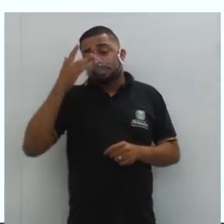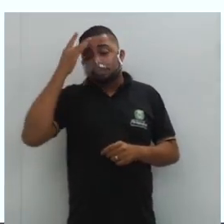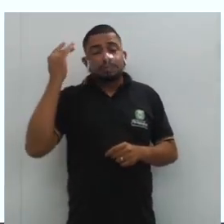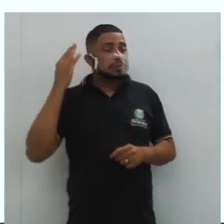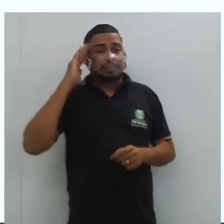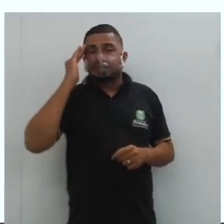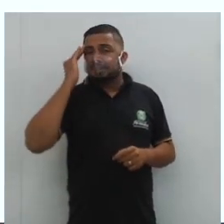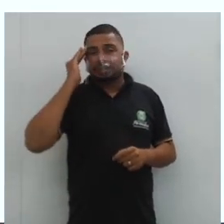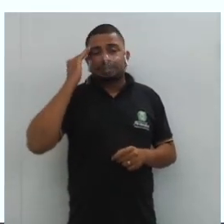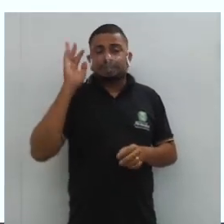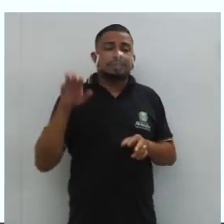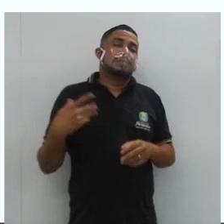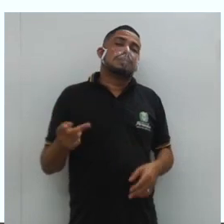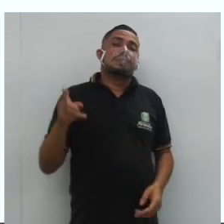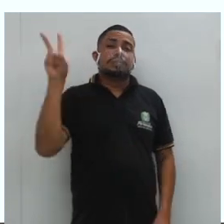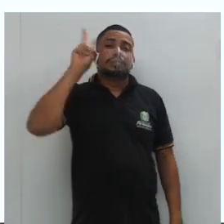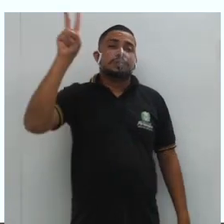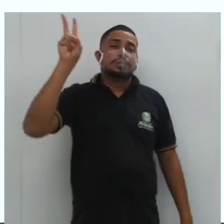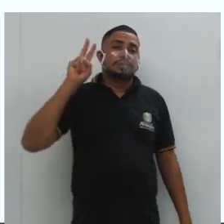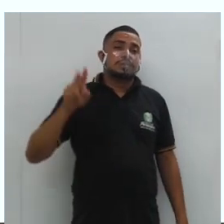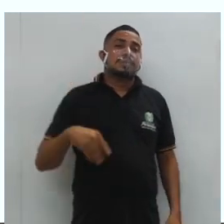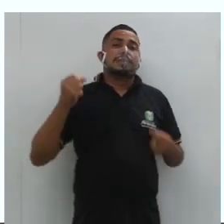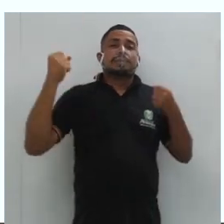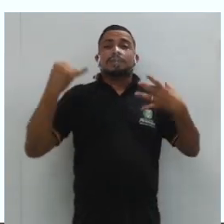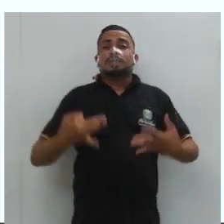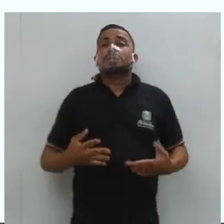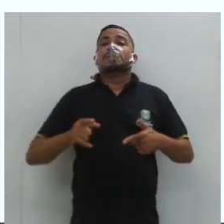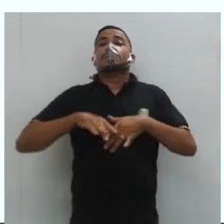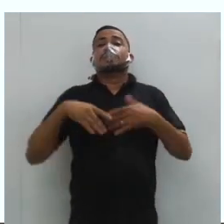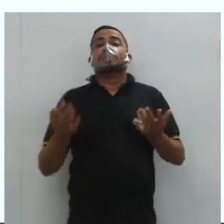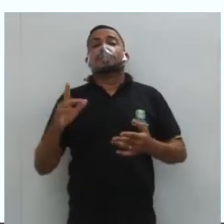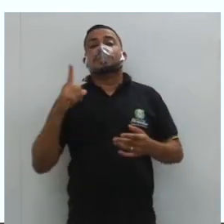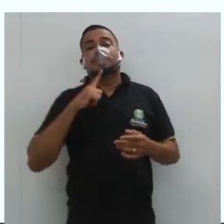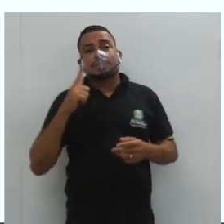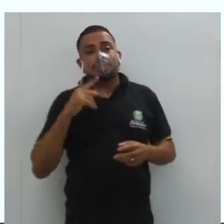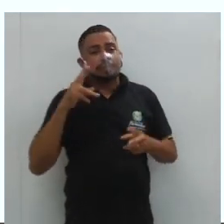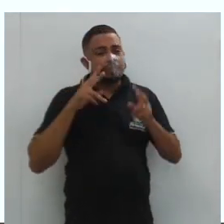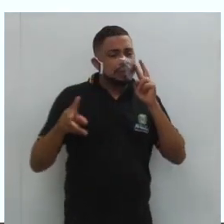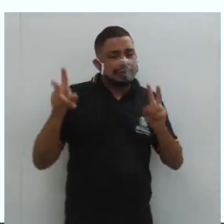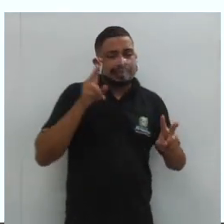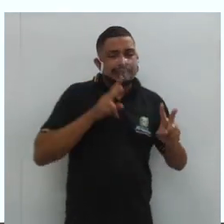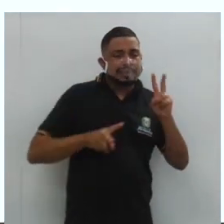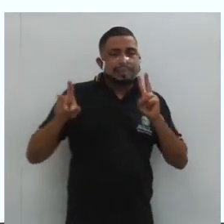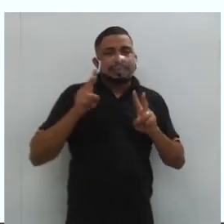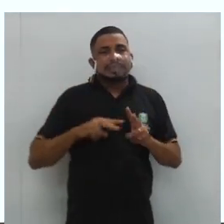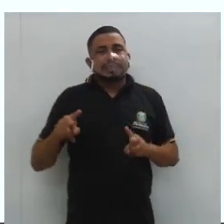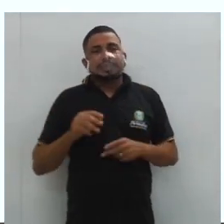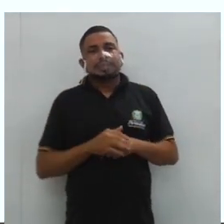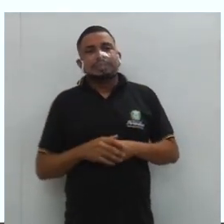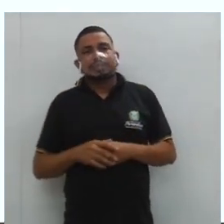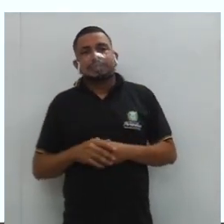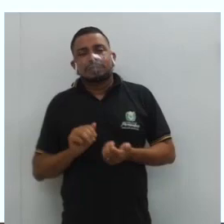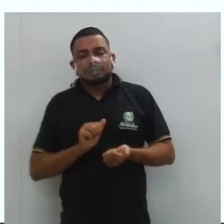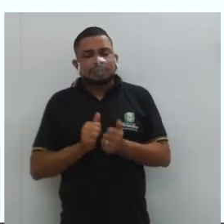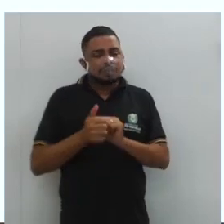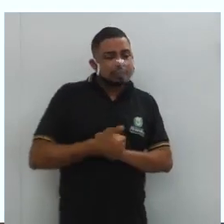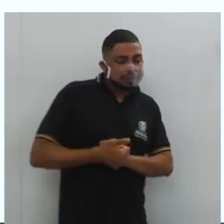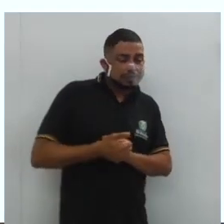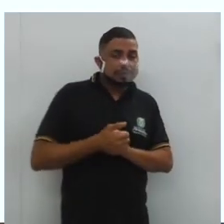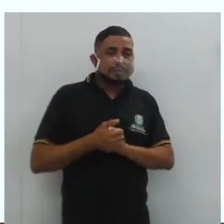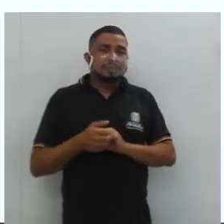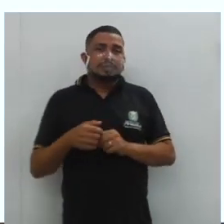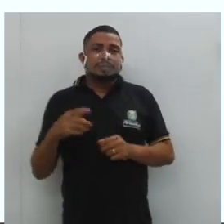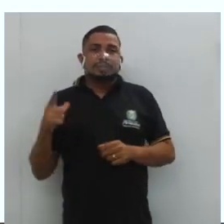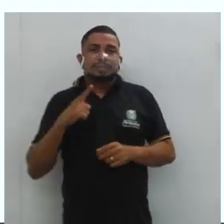podem não entender, né, que história é aquela que está sendo contada. E vai ter aquele olhar assim, de uma transição. Às